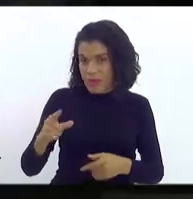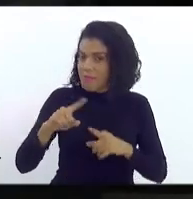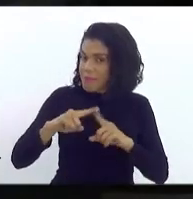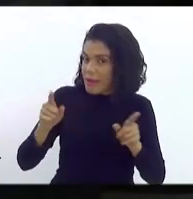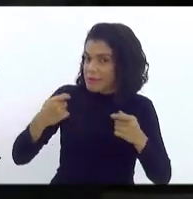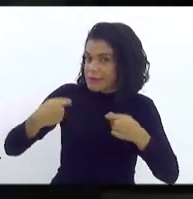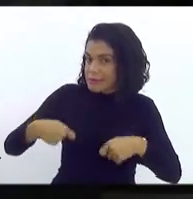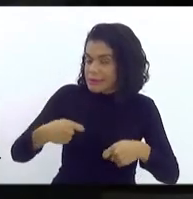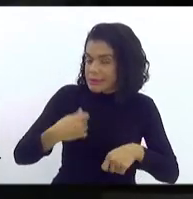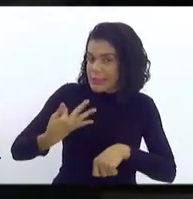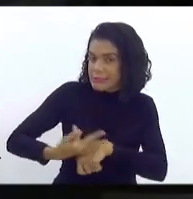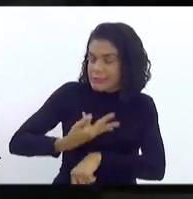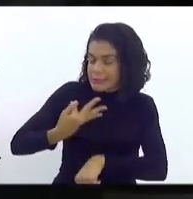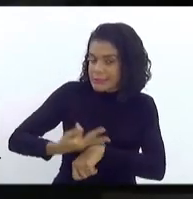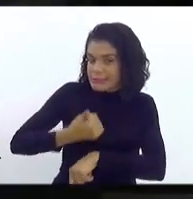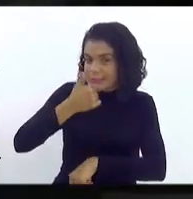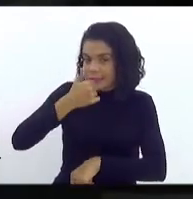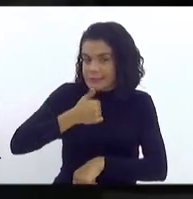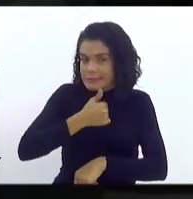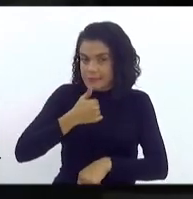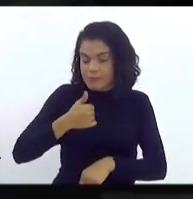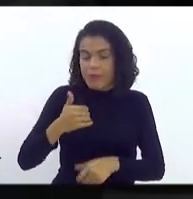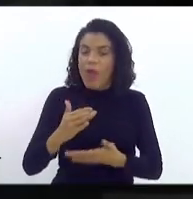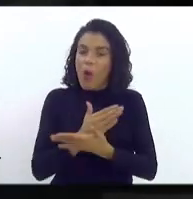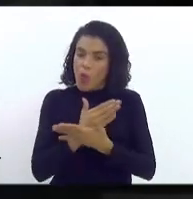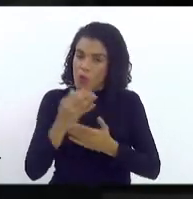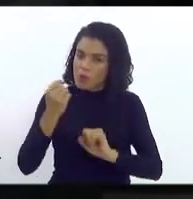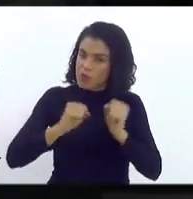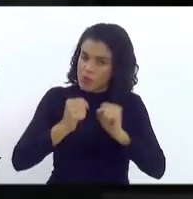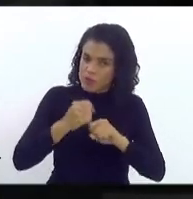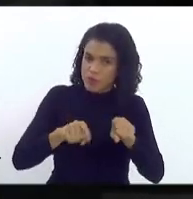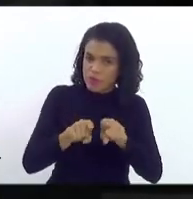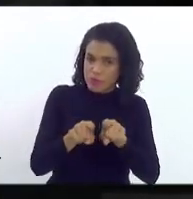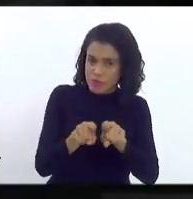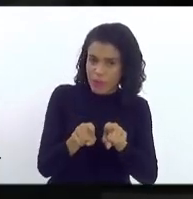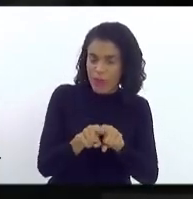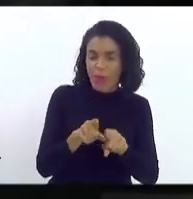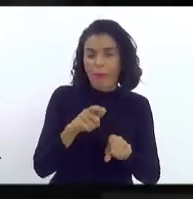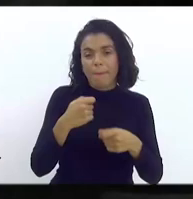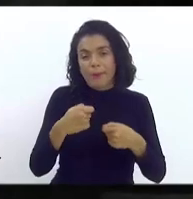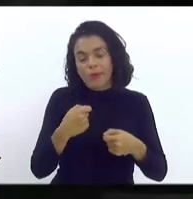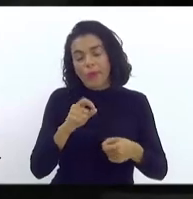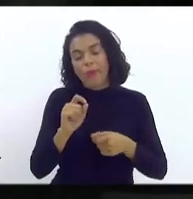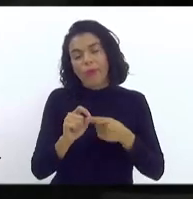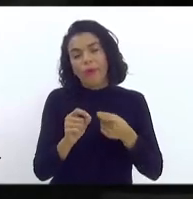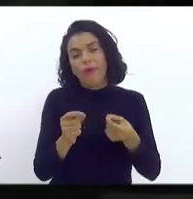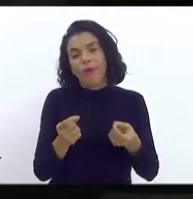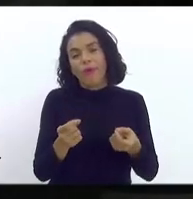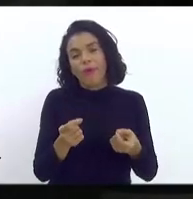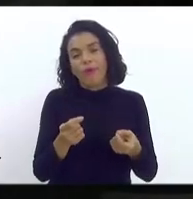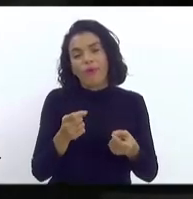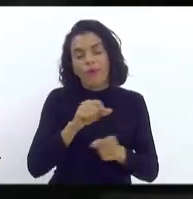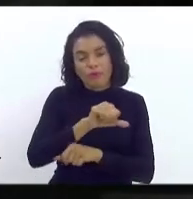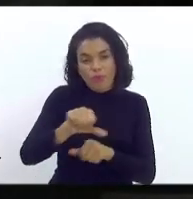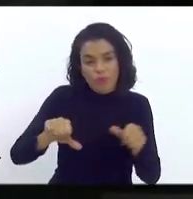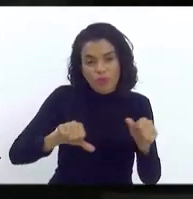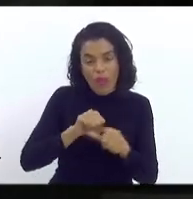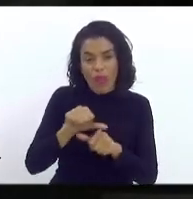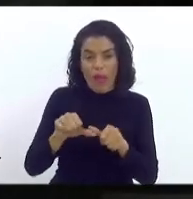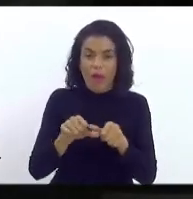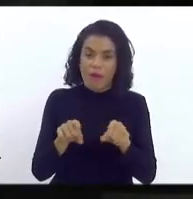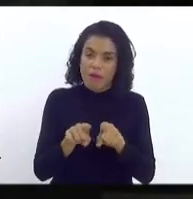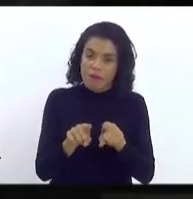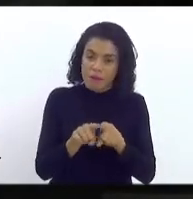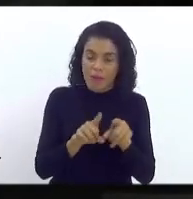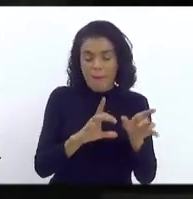de suportar essa situação, inclusive algumas indústrias que estavam passando, tiveram que ser refeitas. E eu acho que